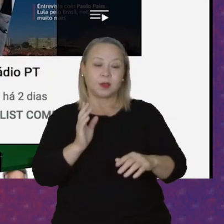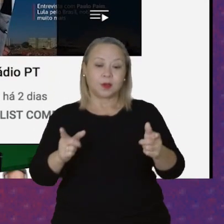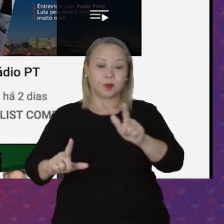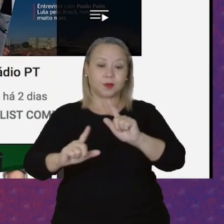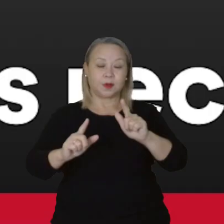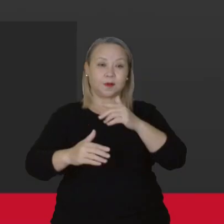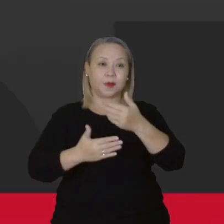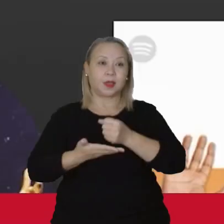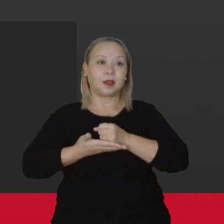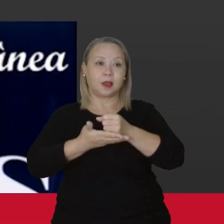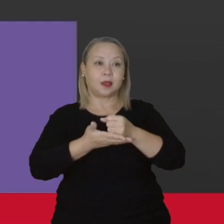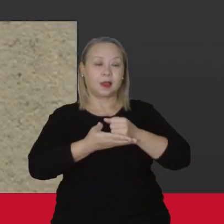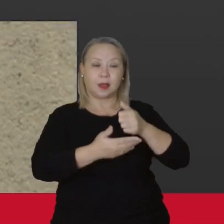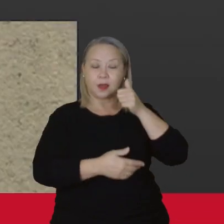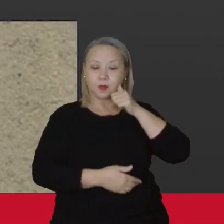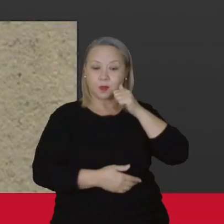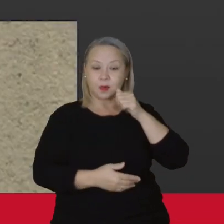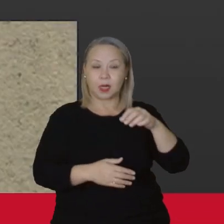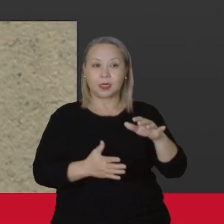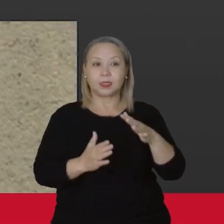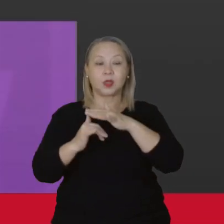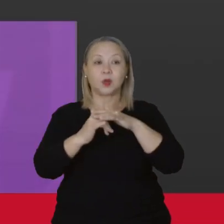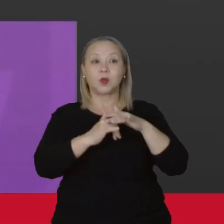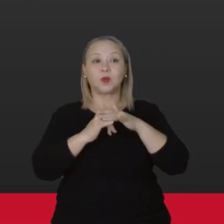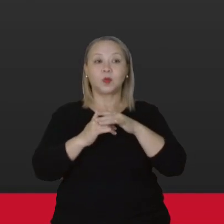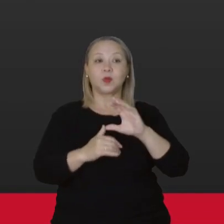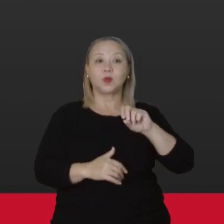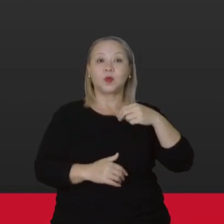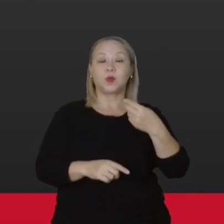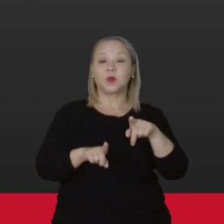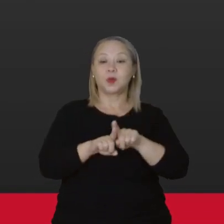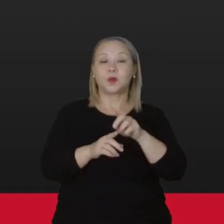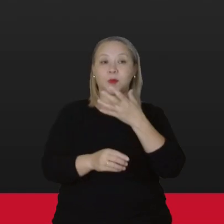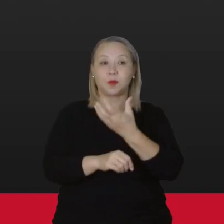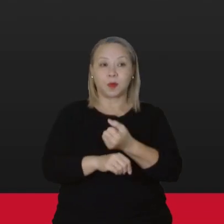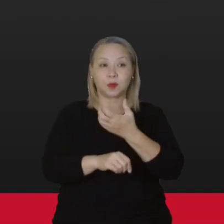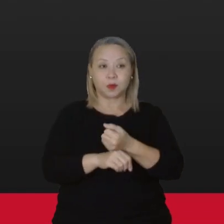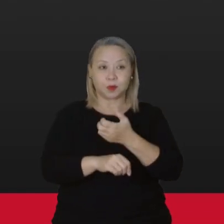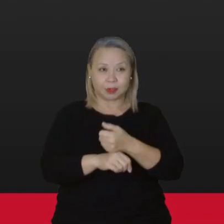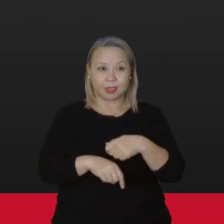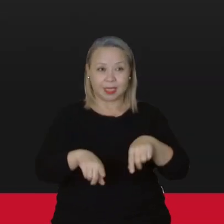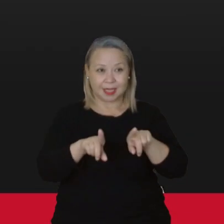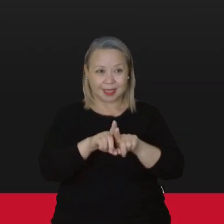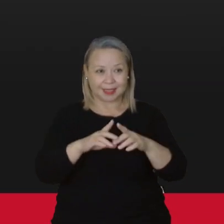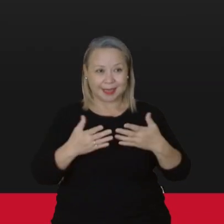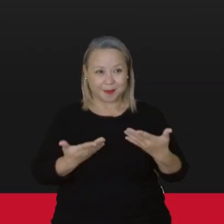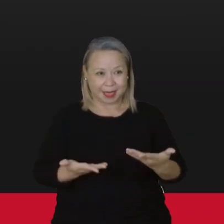Formação, no canal da TV PT no YouTube e em formato de podcast no Spotify.